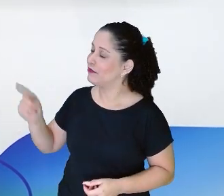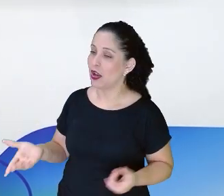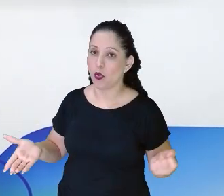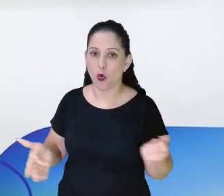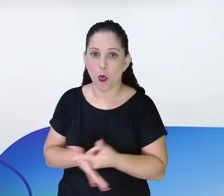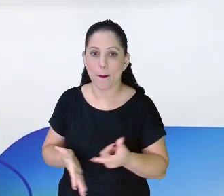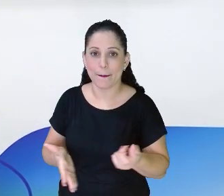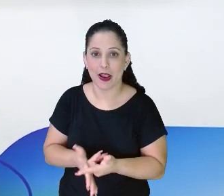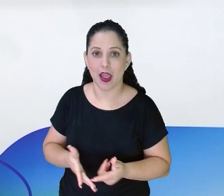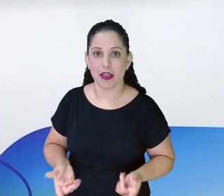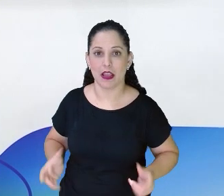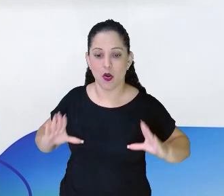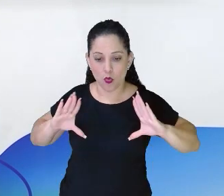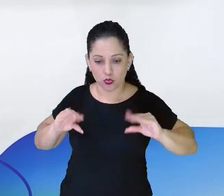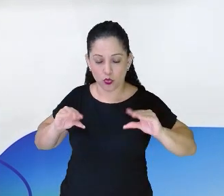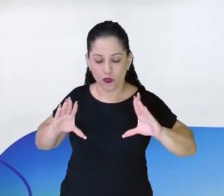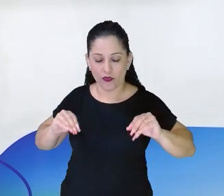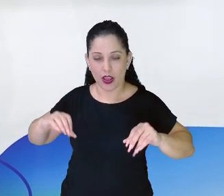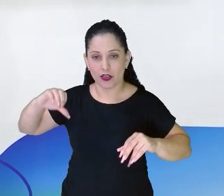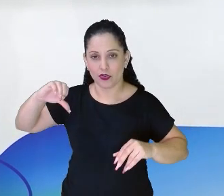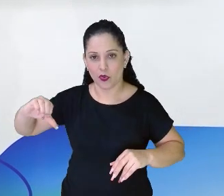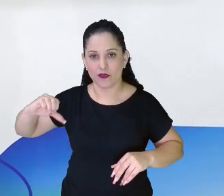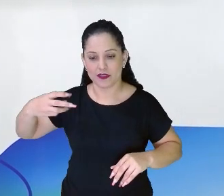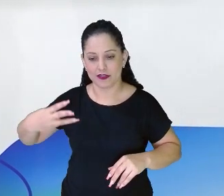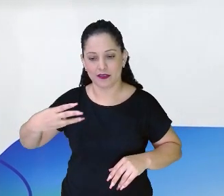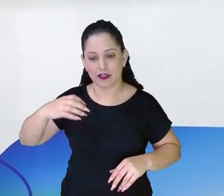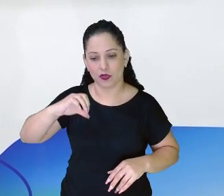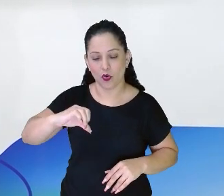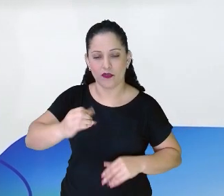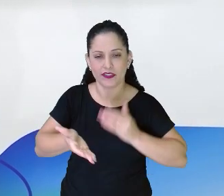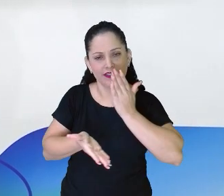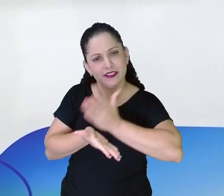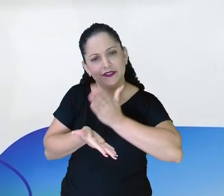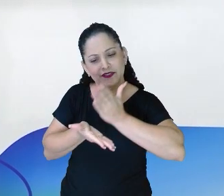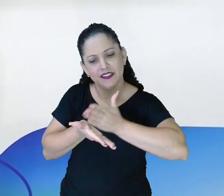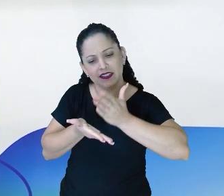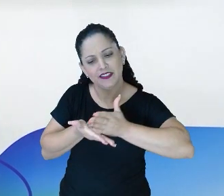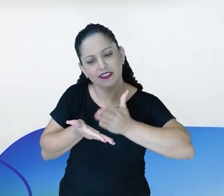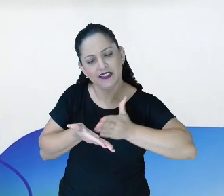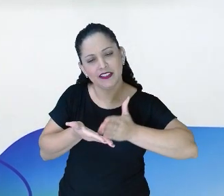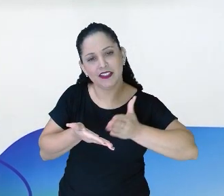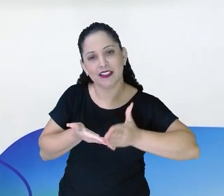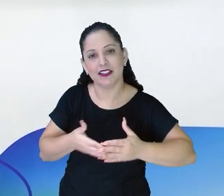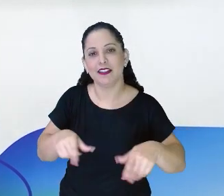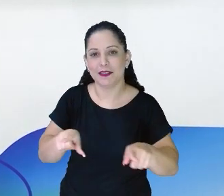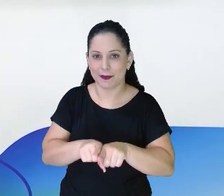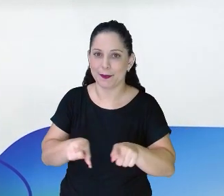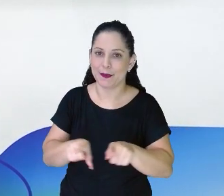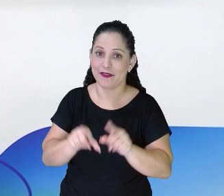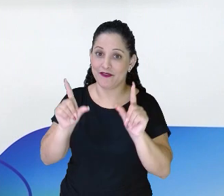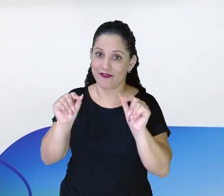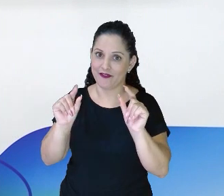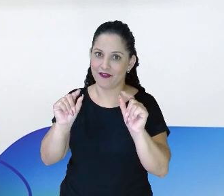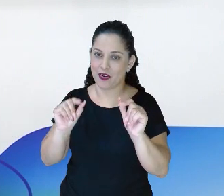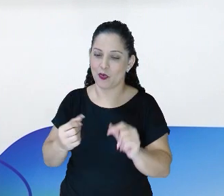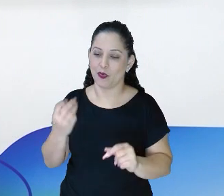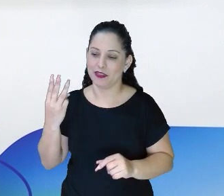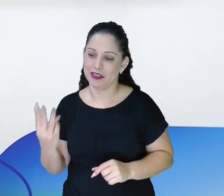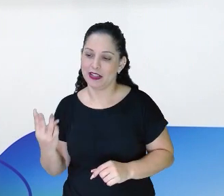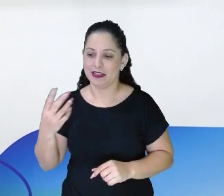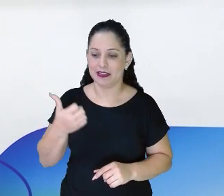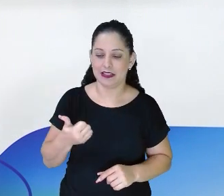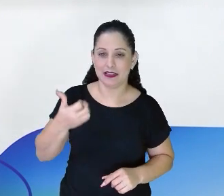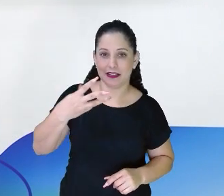939 e as prestações foram divididas. as prestações foram de R$